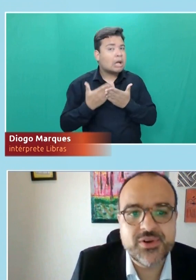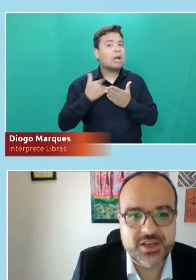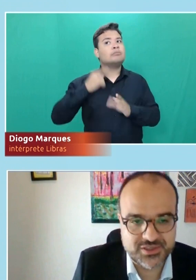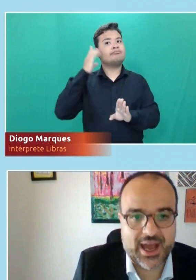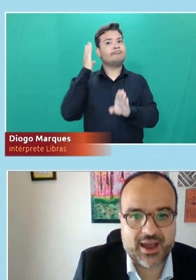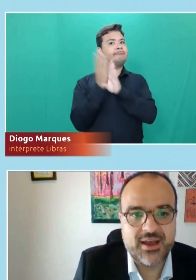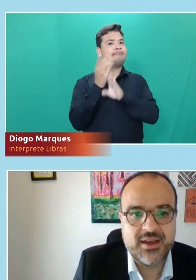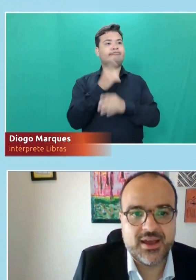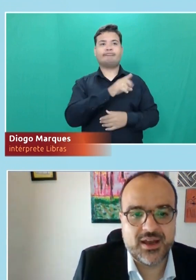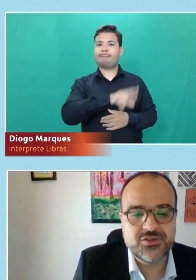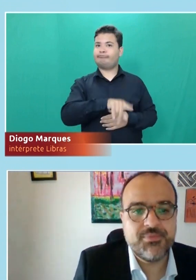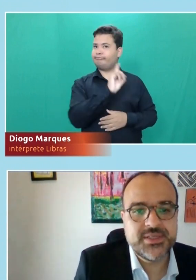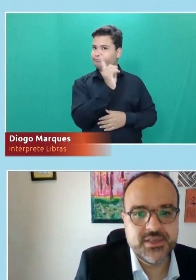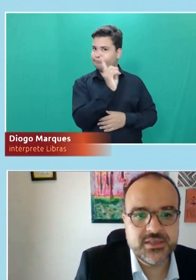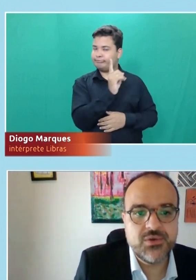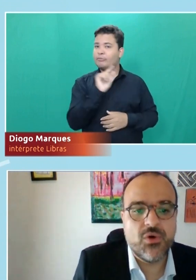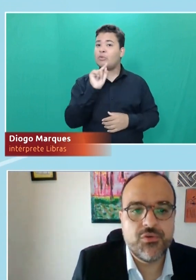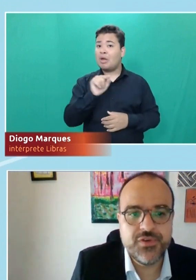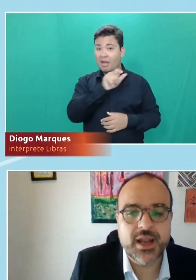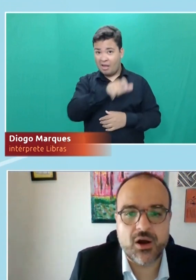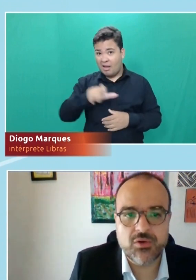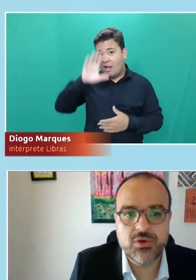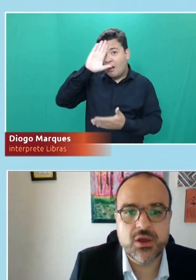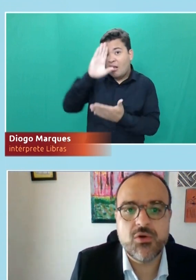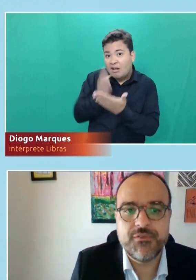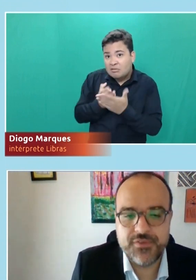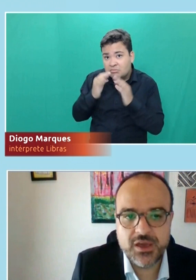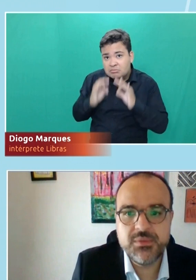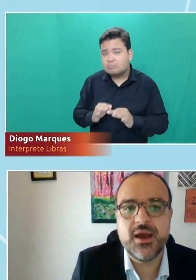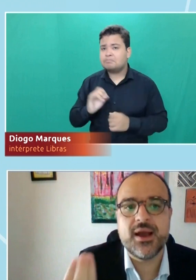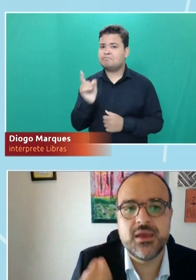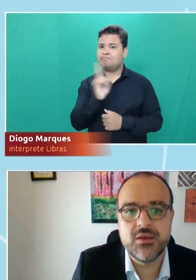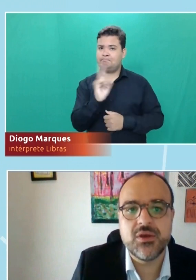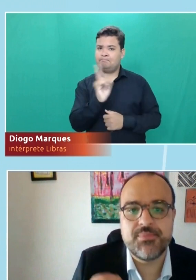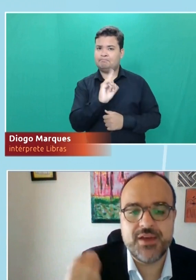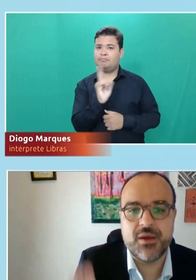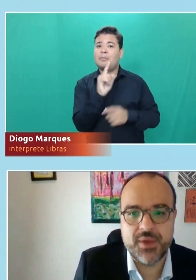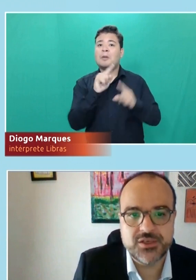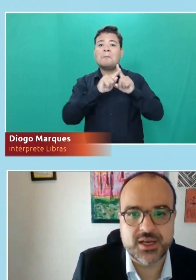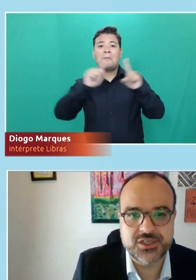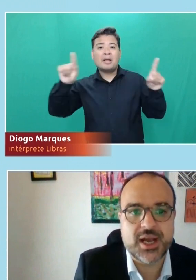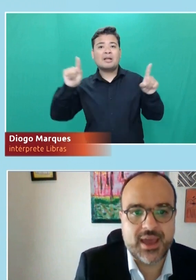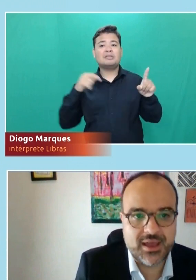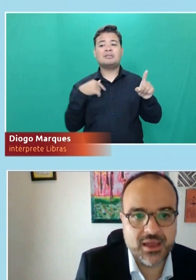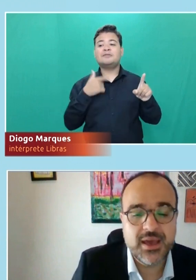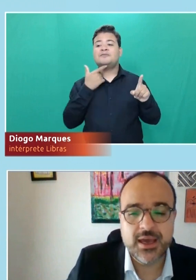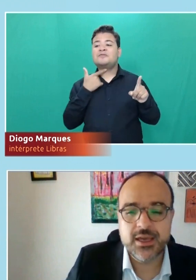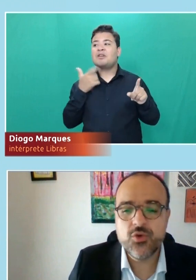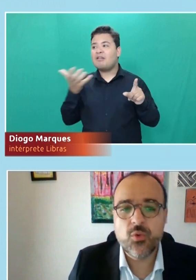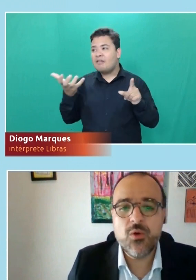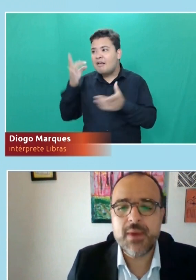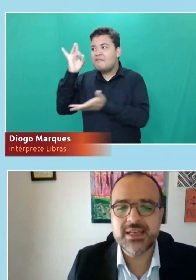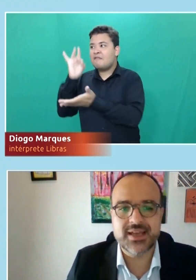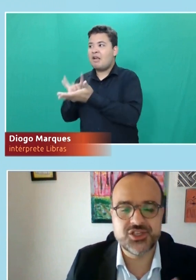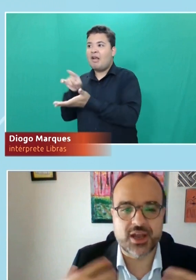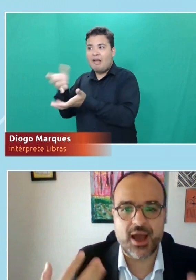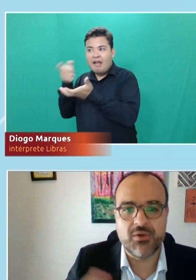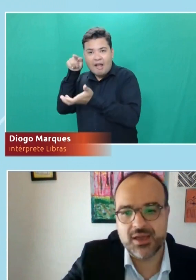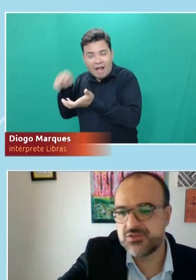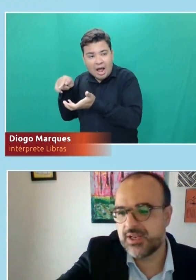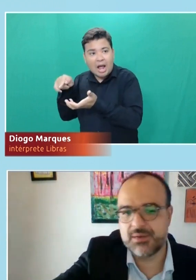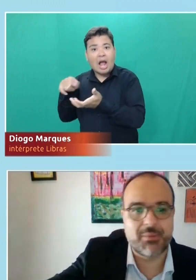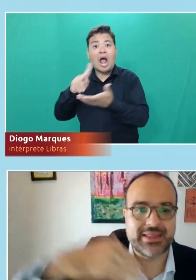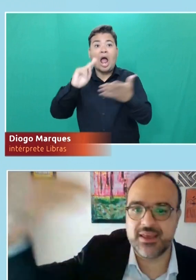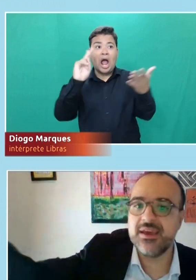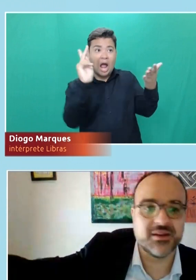elas nem precisam acreditar. Elas só precisam ouvir algo que confirme aquilo que previamente elas já querem. E o quão mais